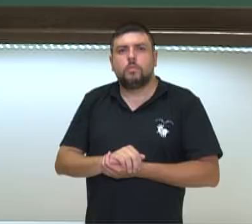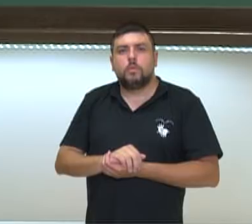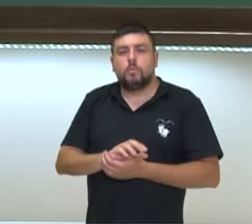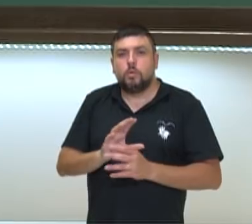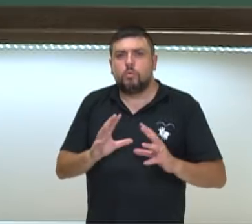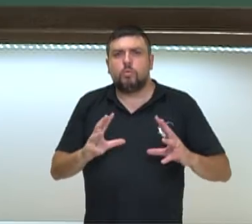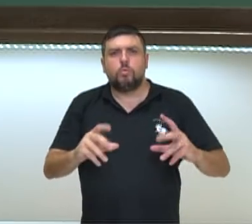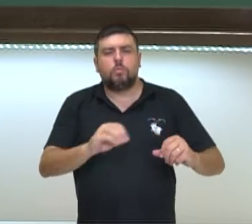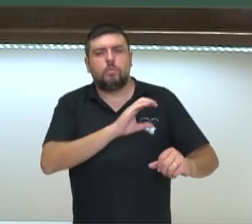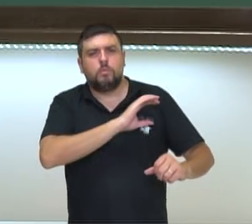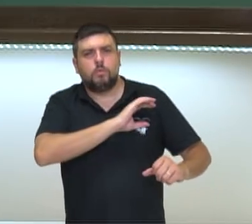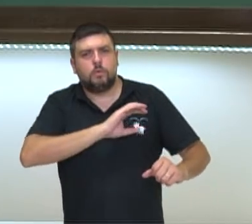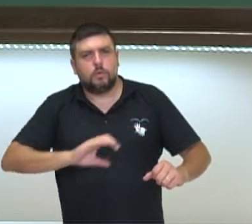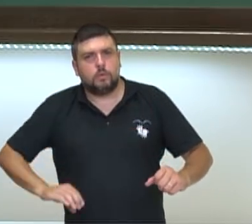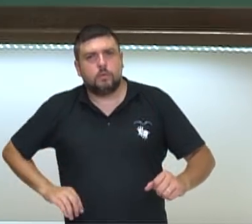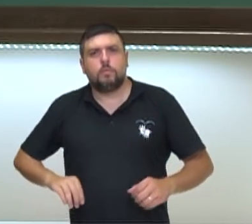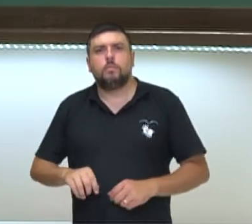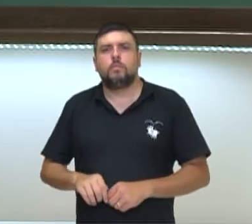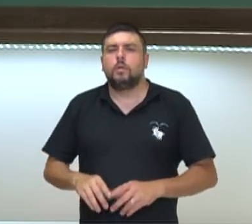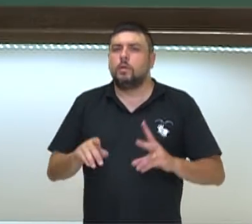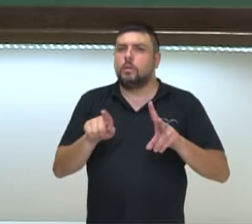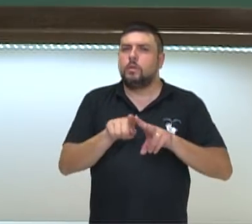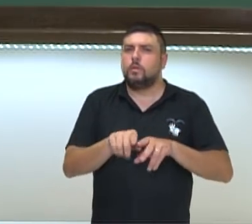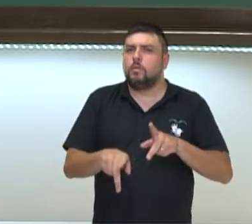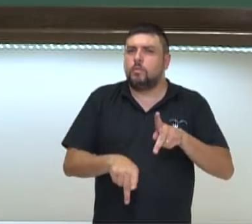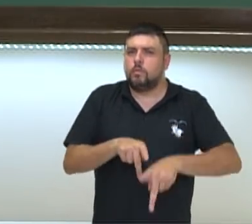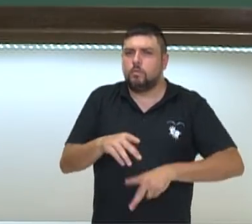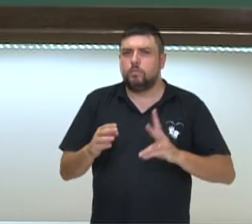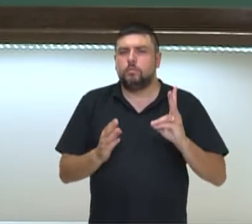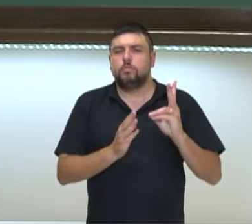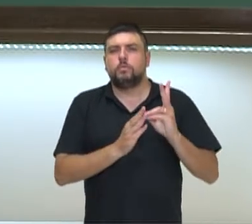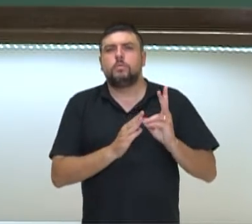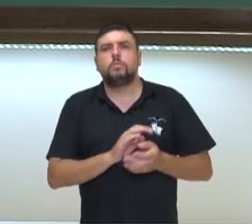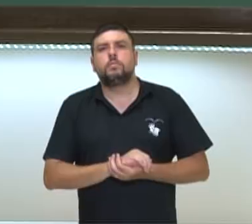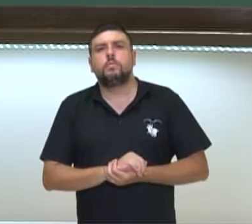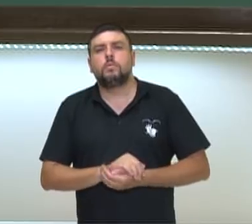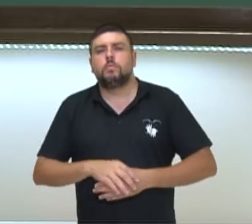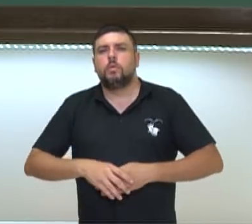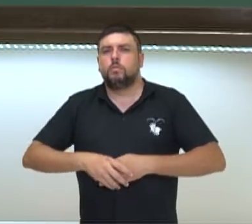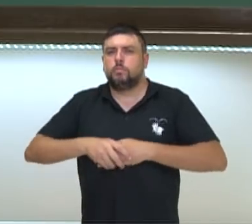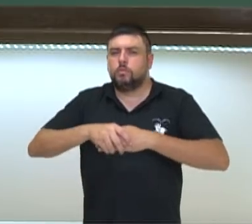cristãos, Atcheaereté em Amandu, para os povos guaranis e assim cumprimento